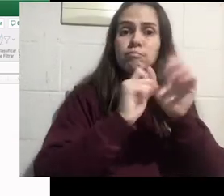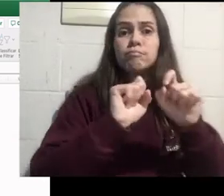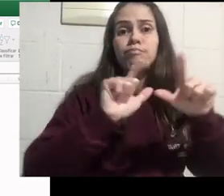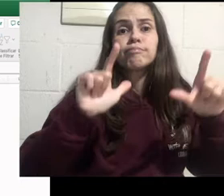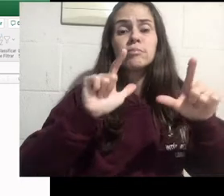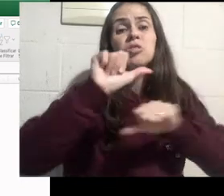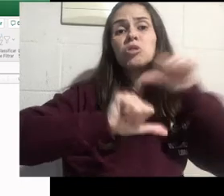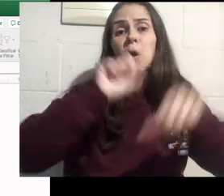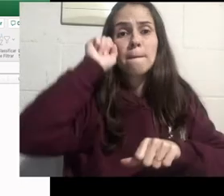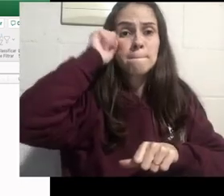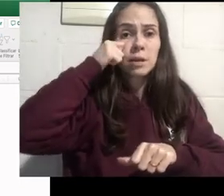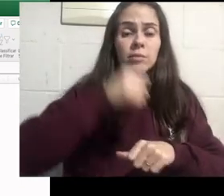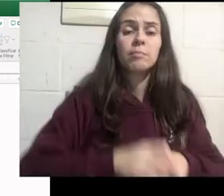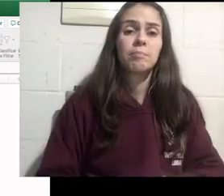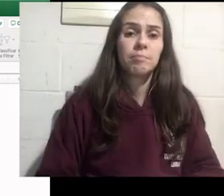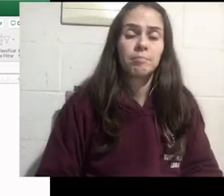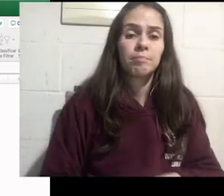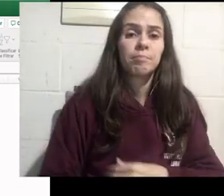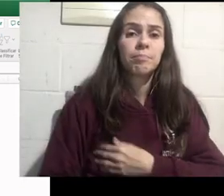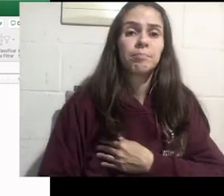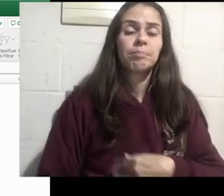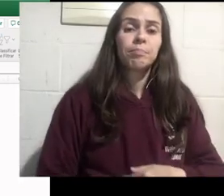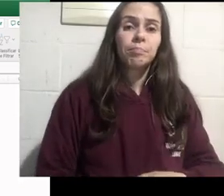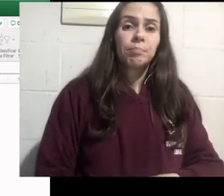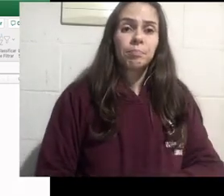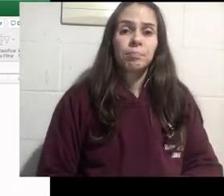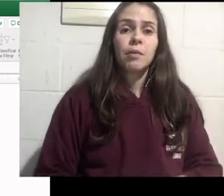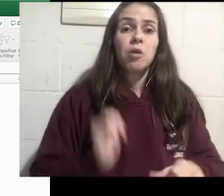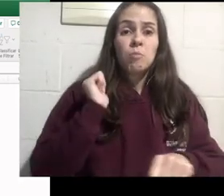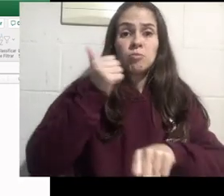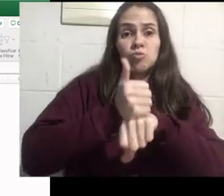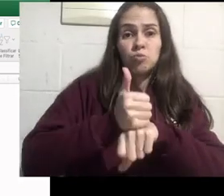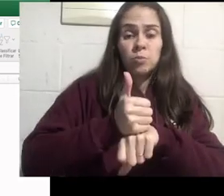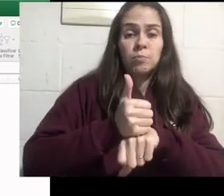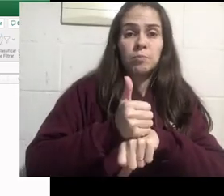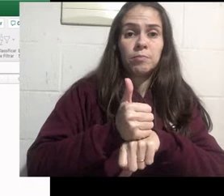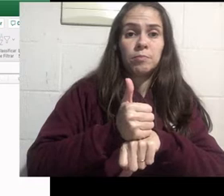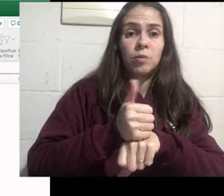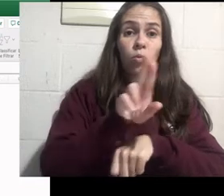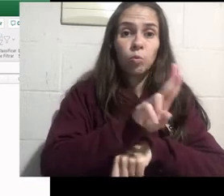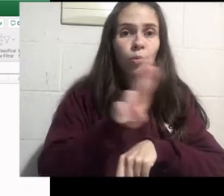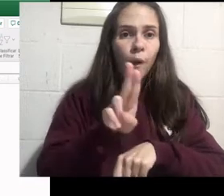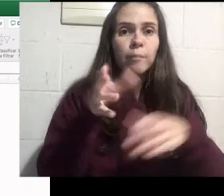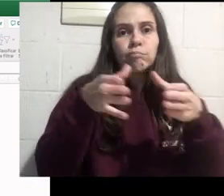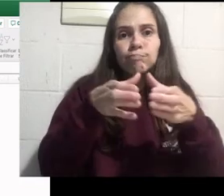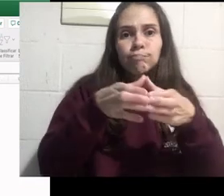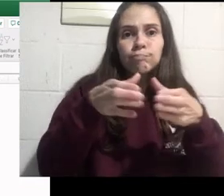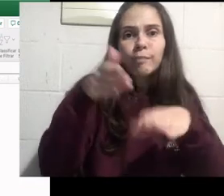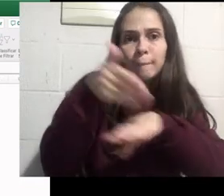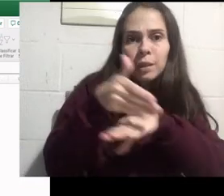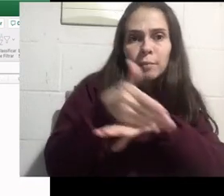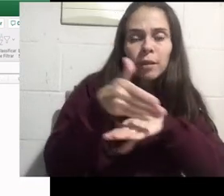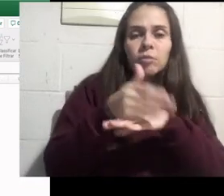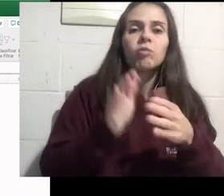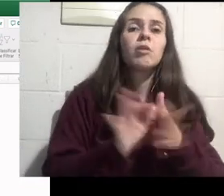e cliquem aqui, então, a cor fonte preta. É que vocês substituem, então, o nome dos integrantes do